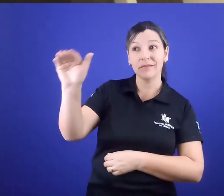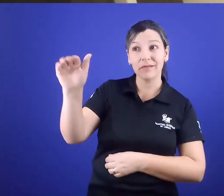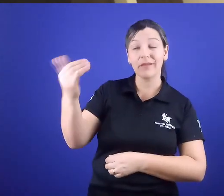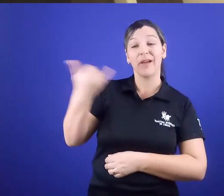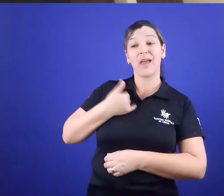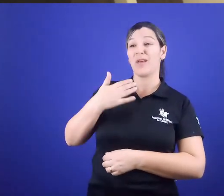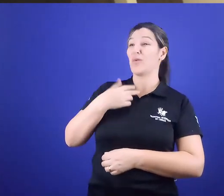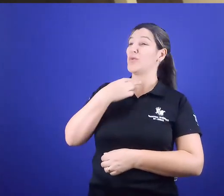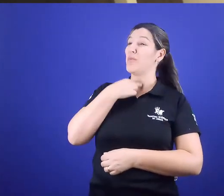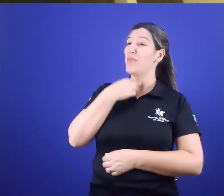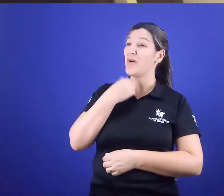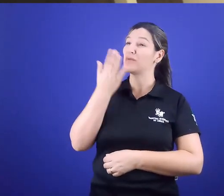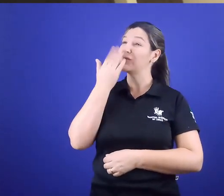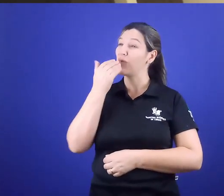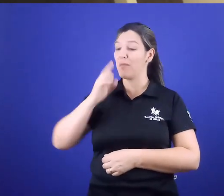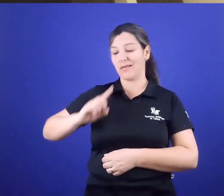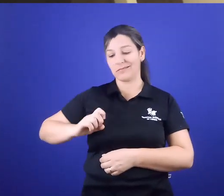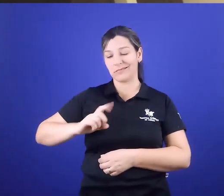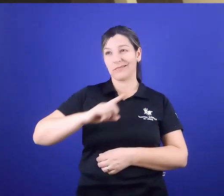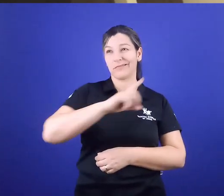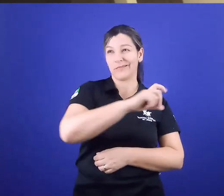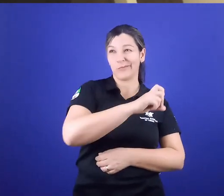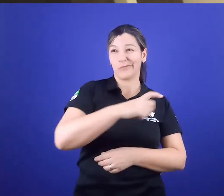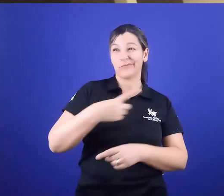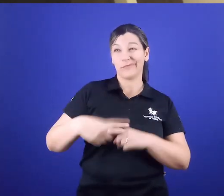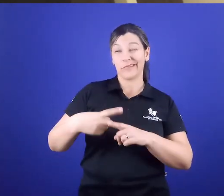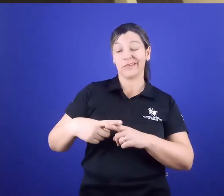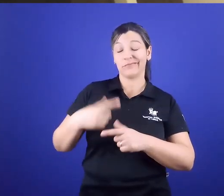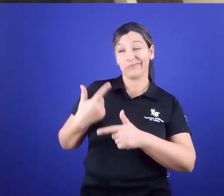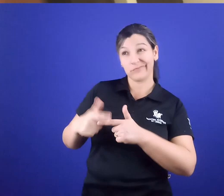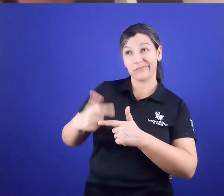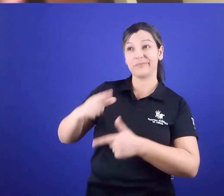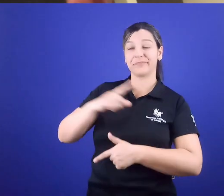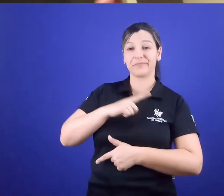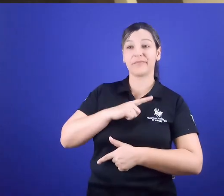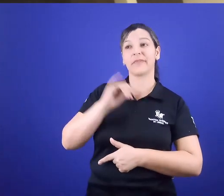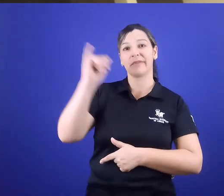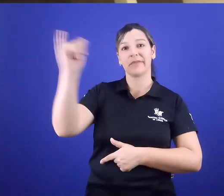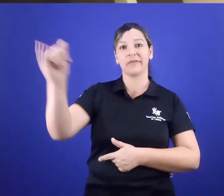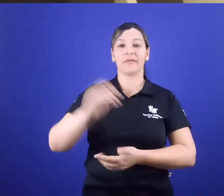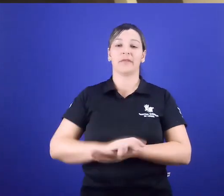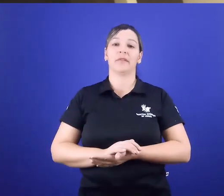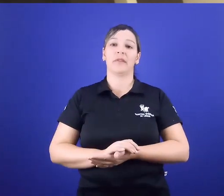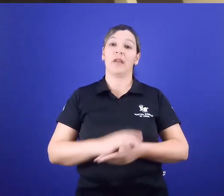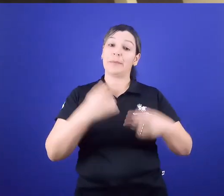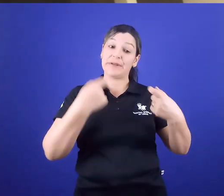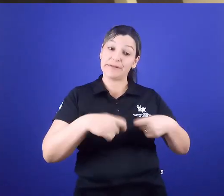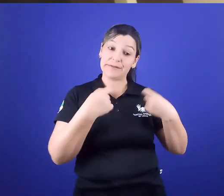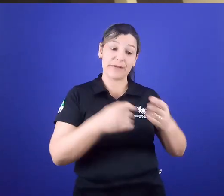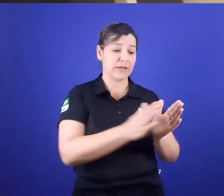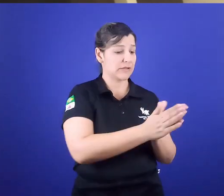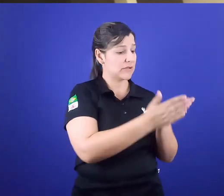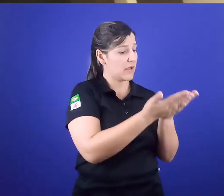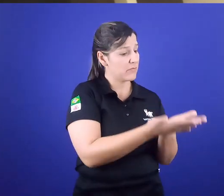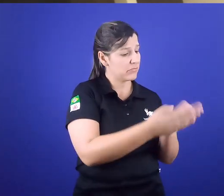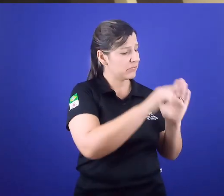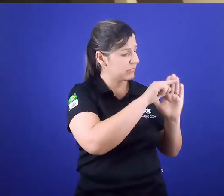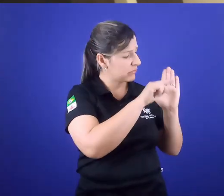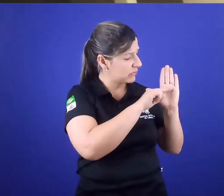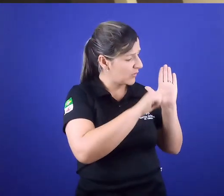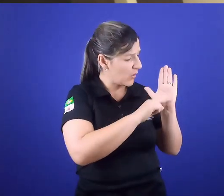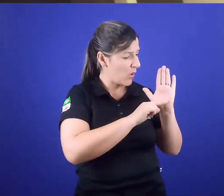evento, obviamente. Ele acaba fazendo parte dessa decoração, ele está completamente relacionado com todos os elementos da